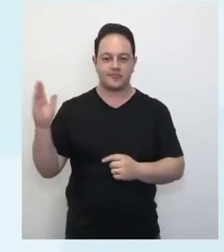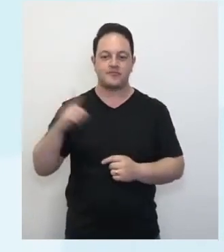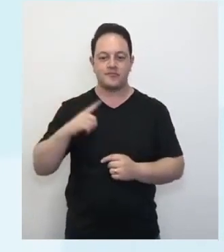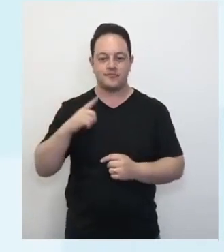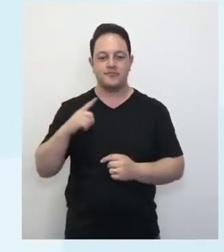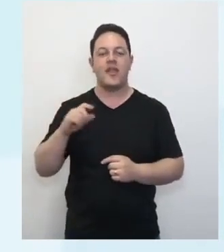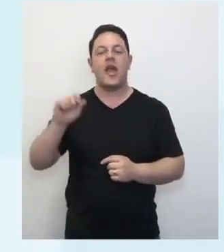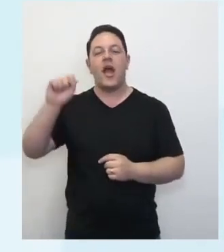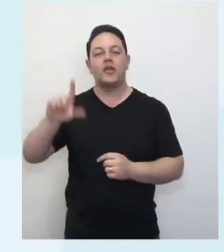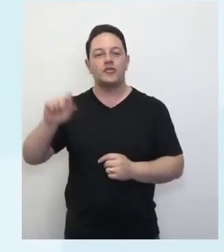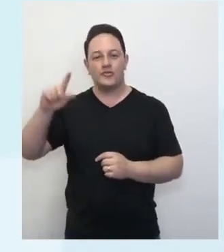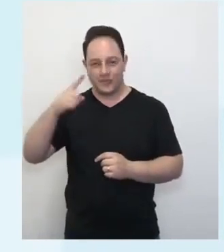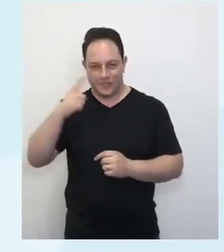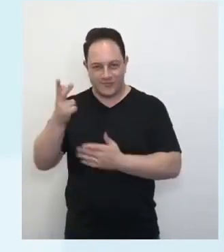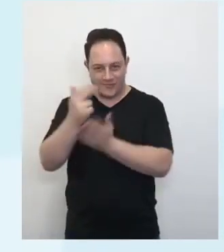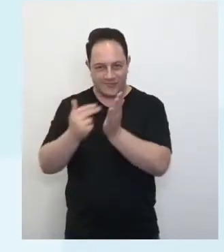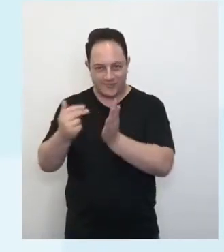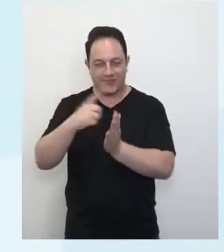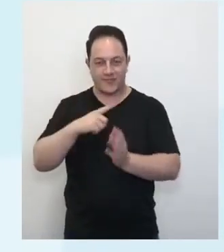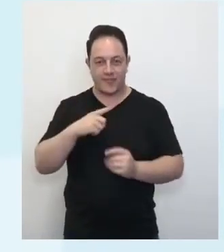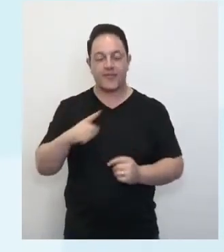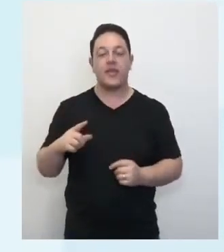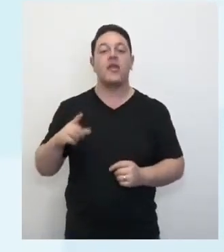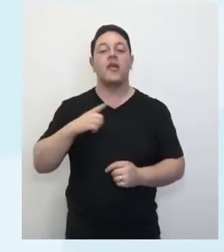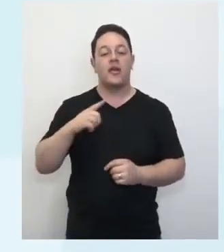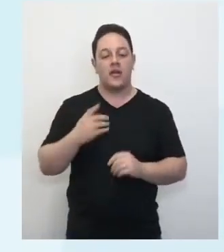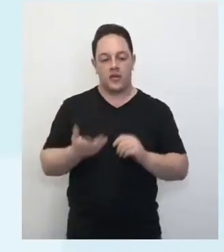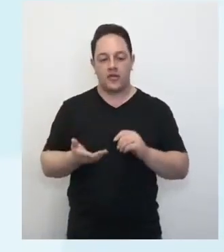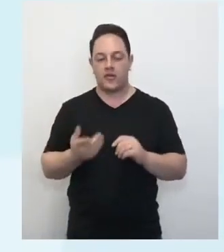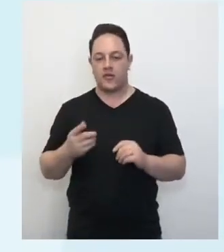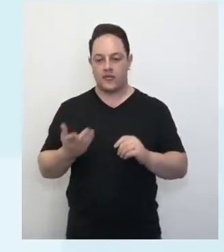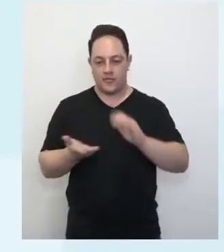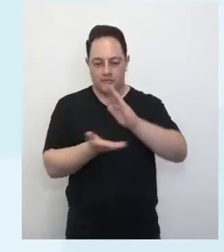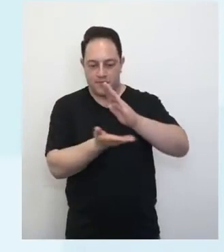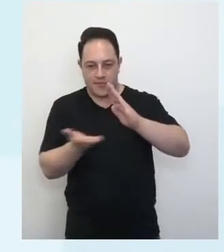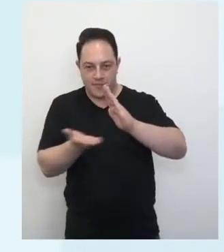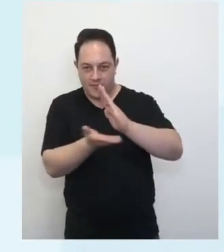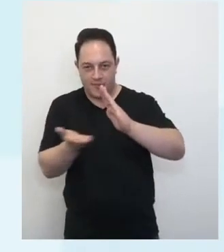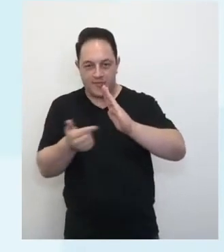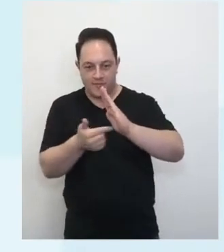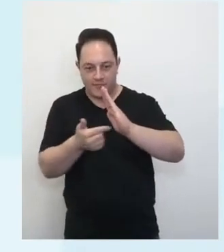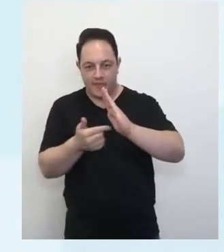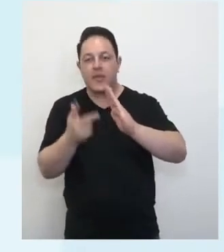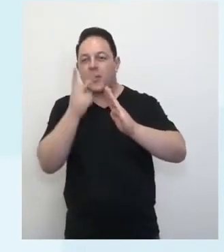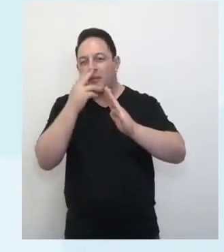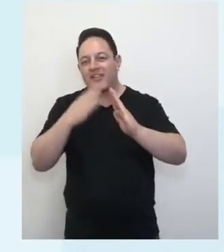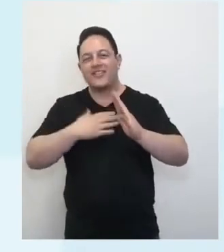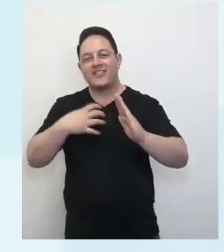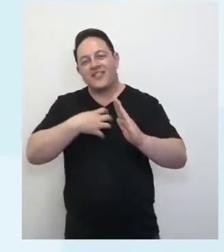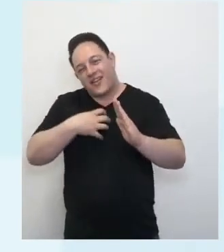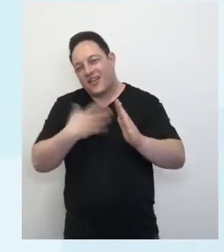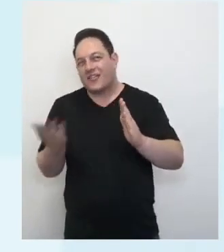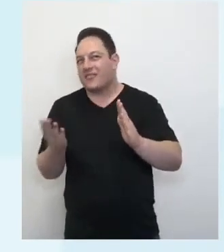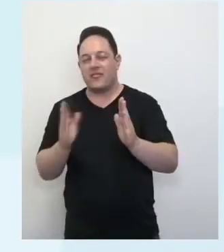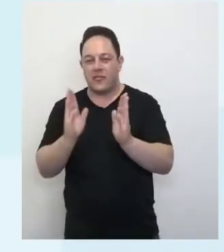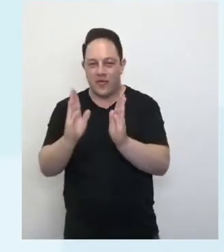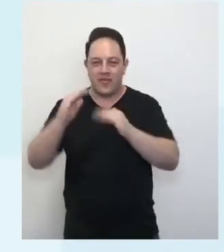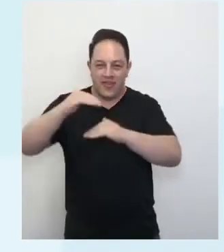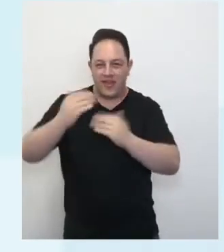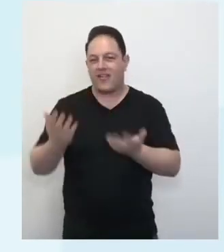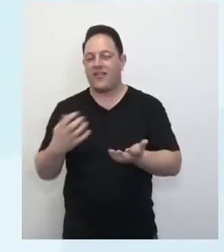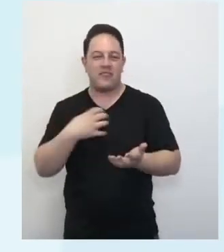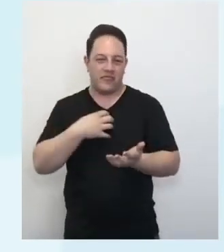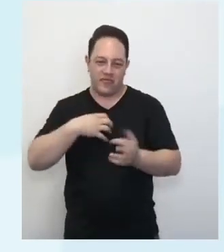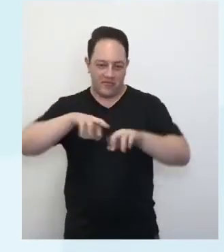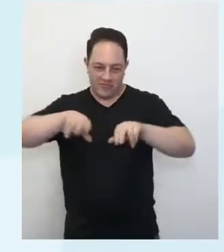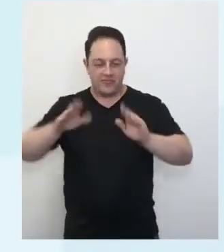em azul ela possui uma base que nesse caso aqui ela parece que é quadrada Mas pode retangular tudo bem